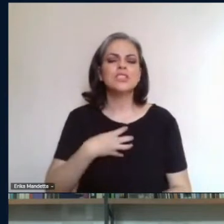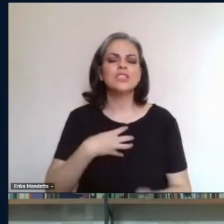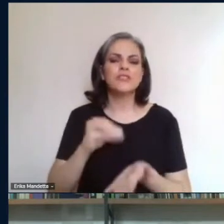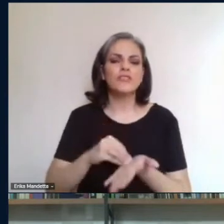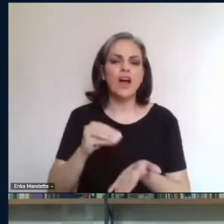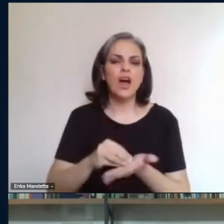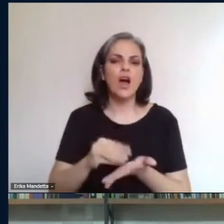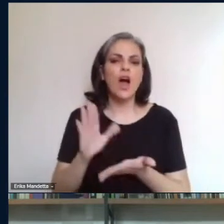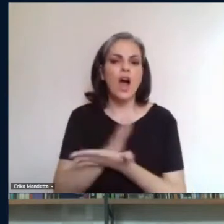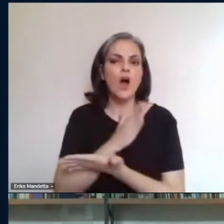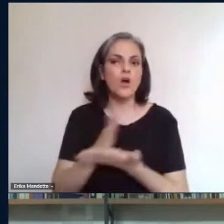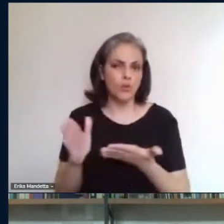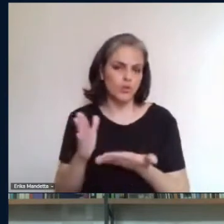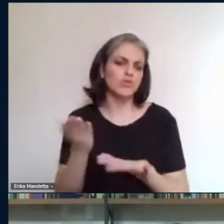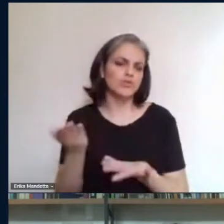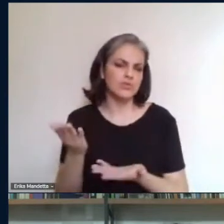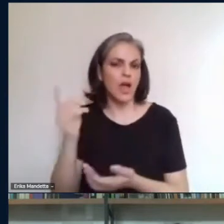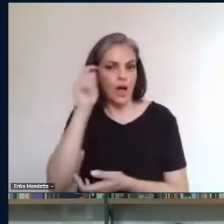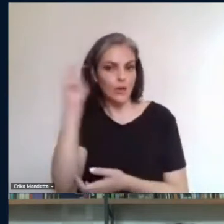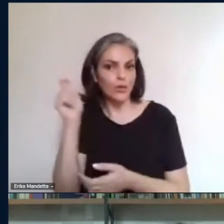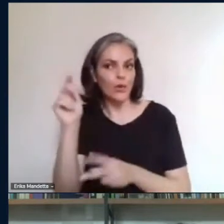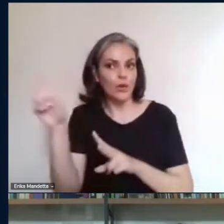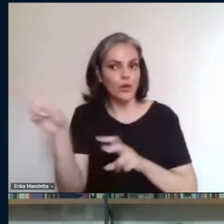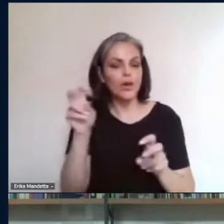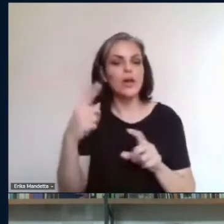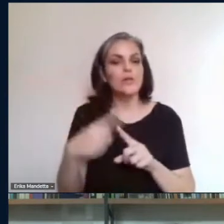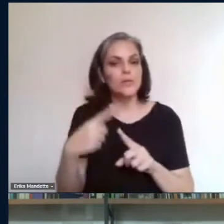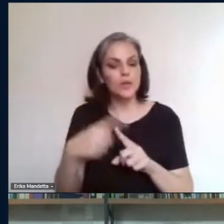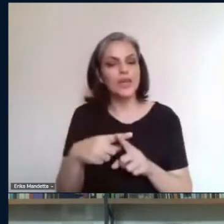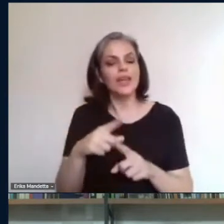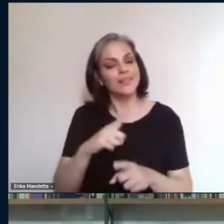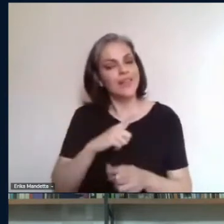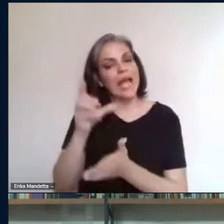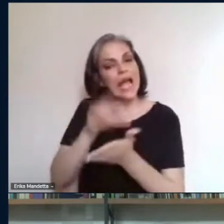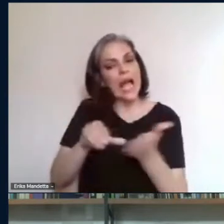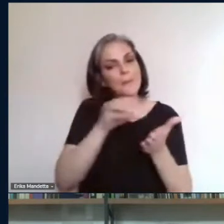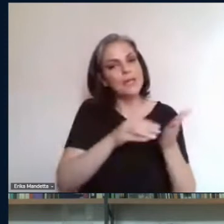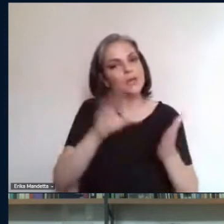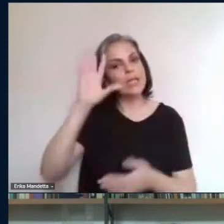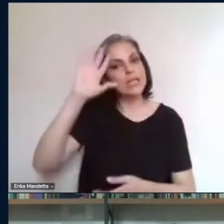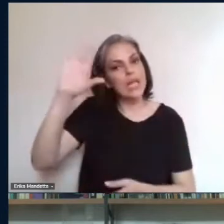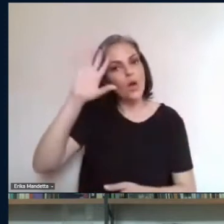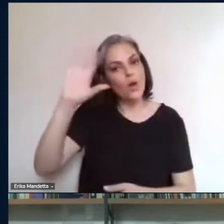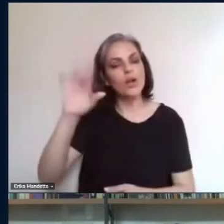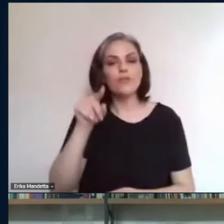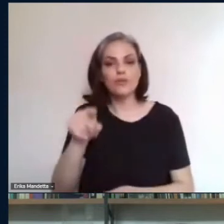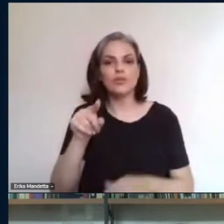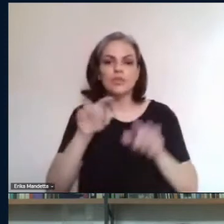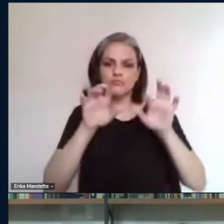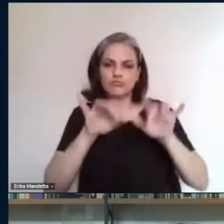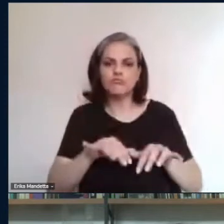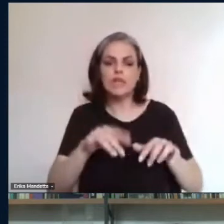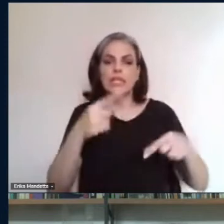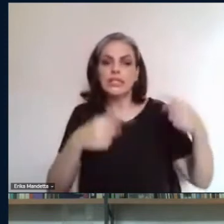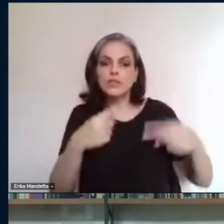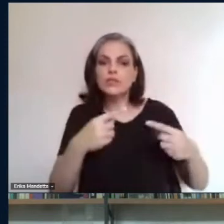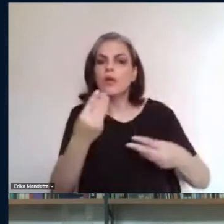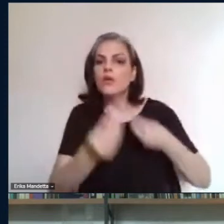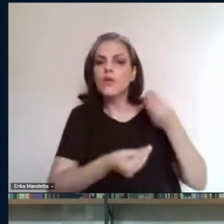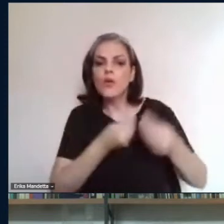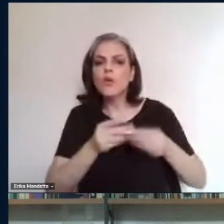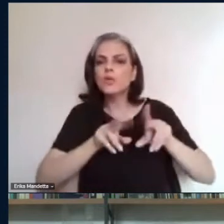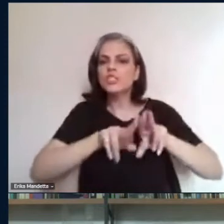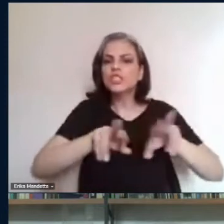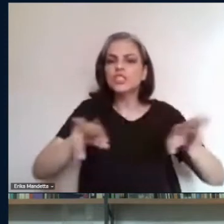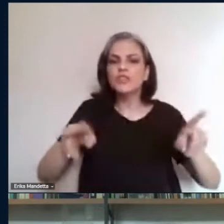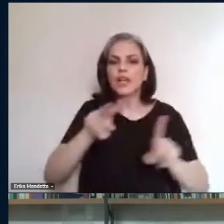alguns dos autores que nos capítulos teóricos você discutiu sobre as diferentes perspectivas de